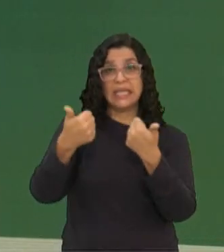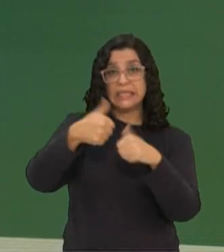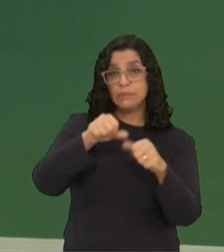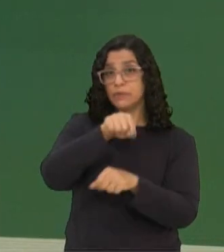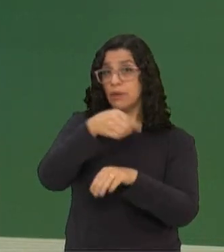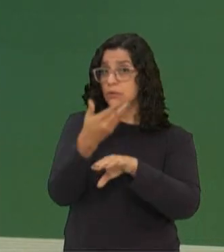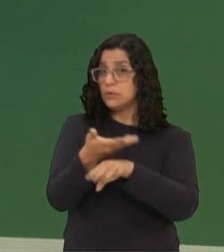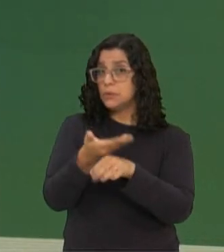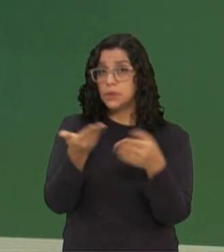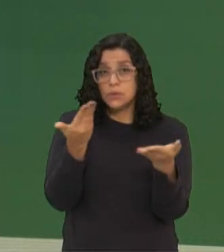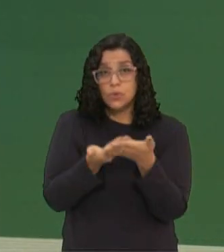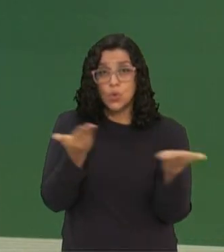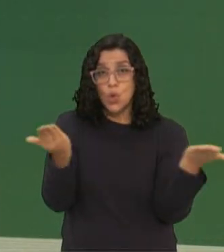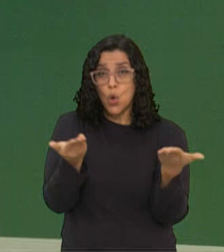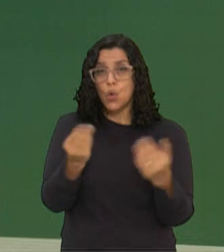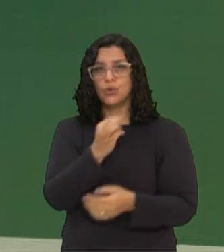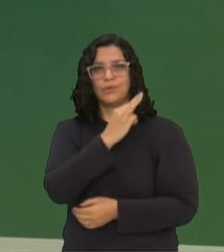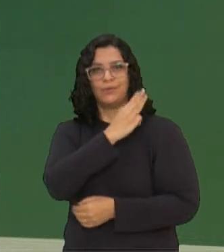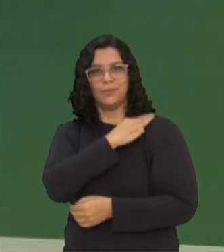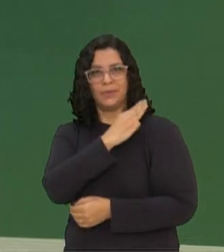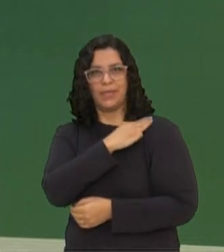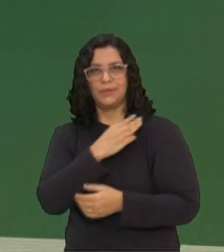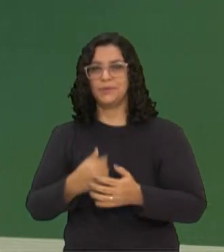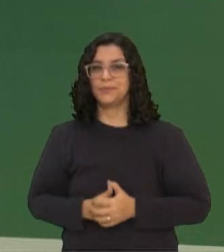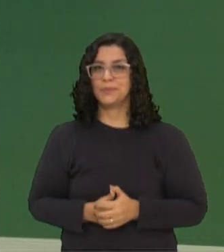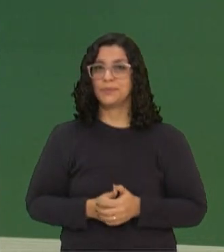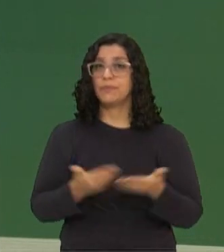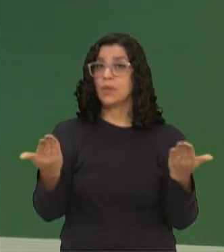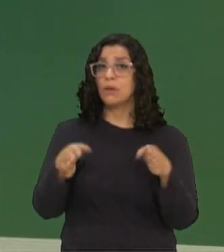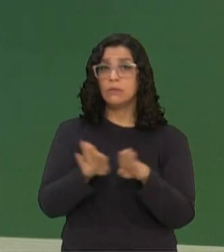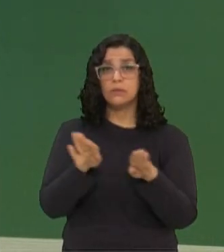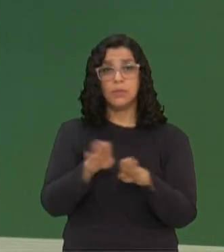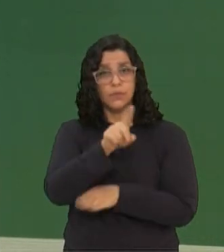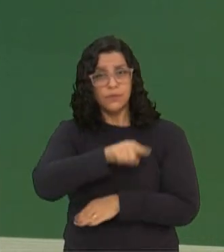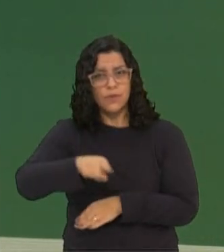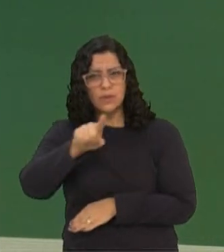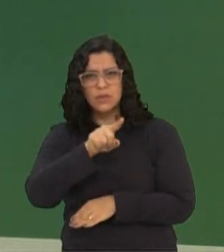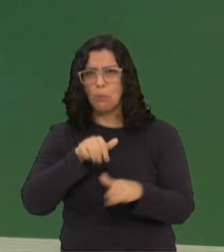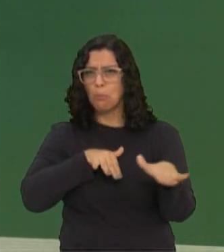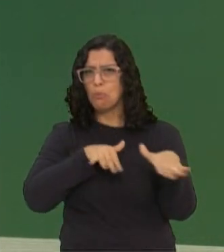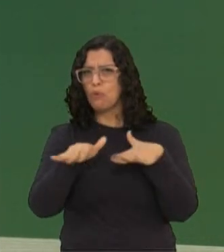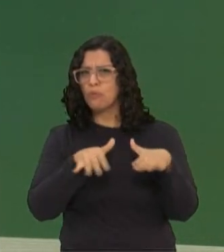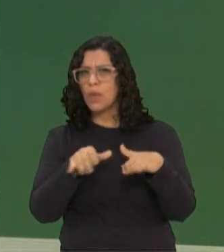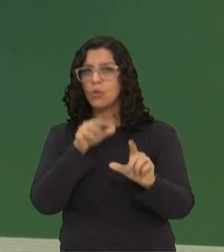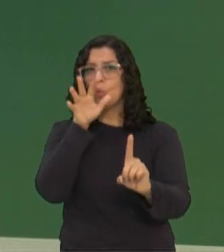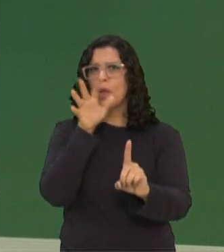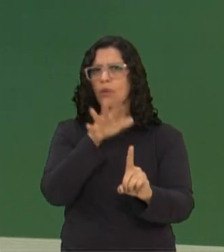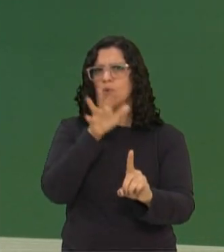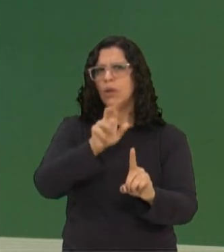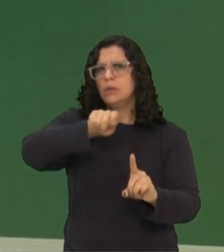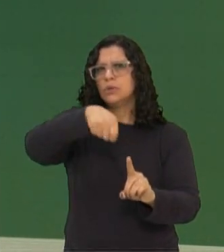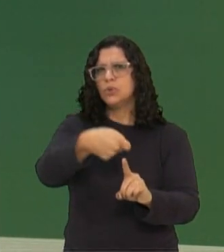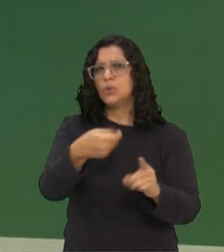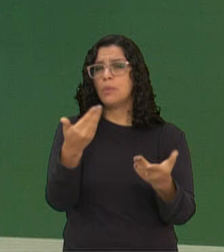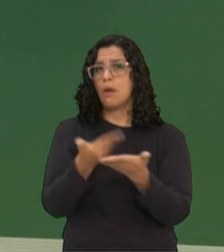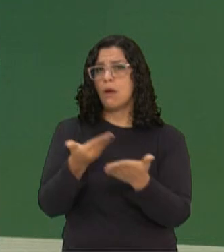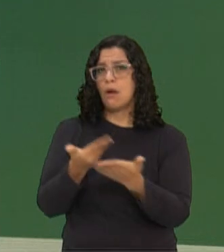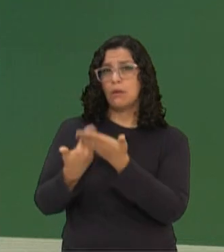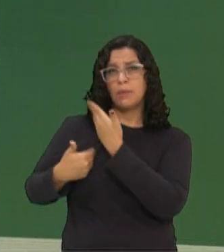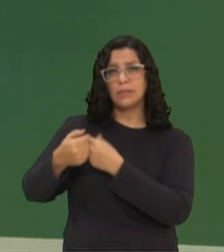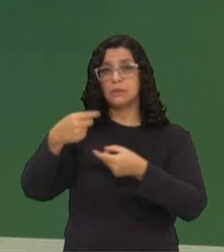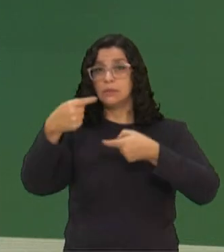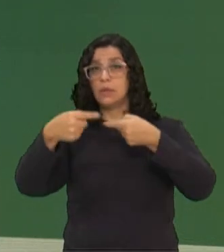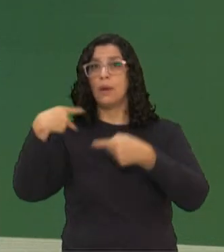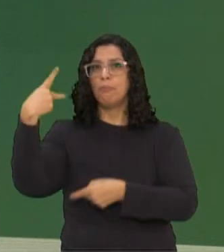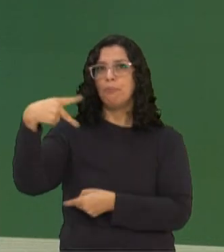vocês têm hoje em seu ensino médio. Certo? Então, ele não vai só ser um movimento que influenciou, como nós vimos nas aulas anteriores, a